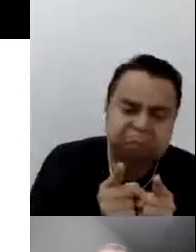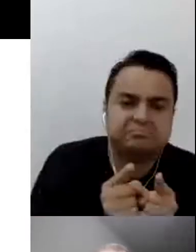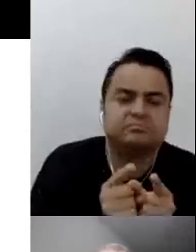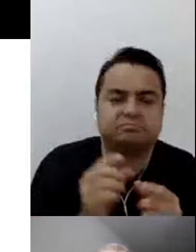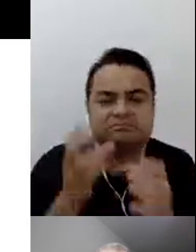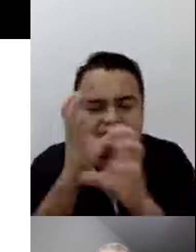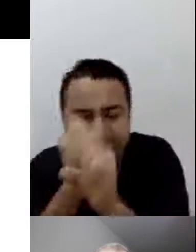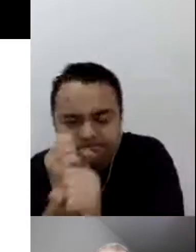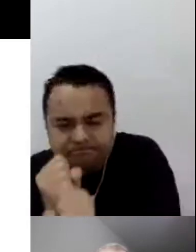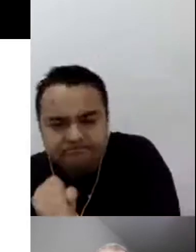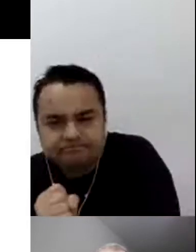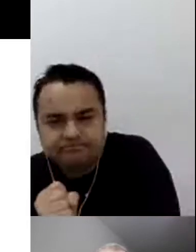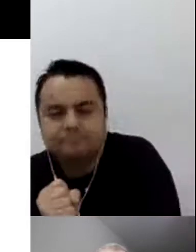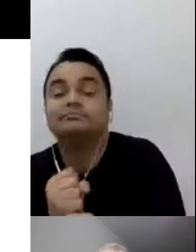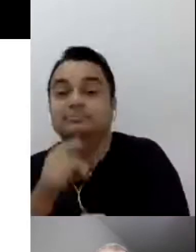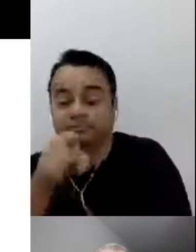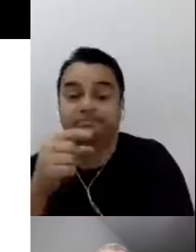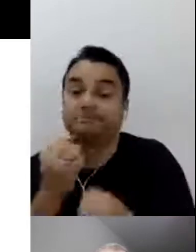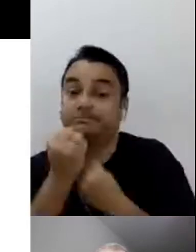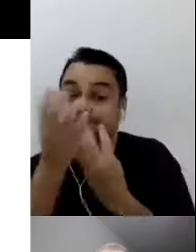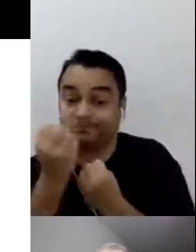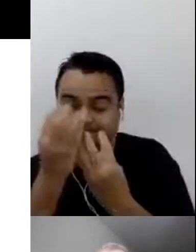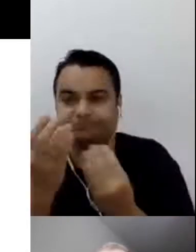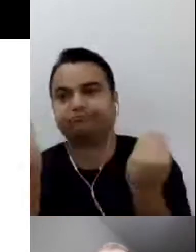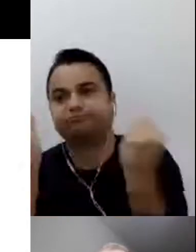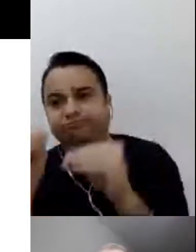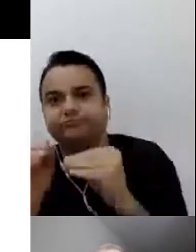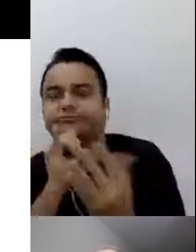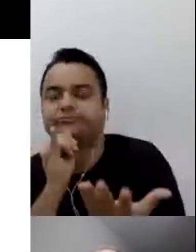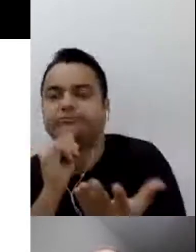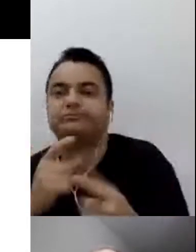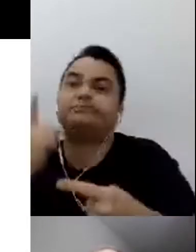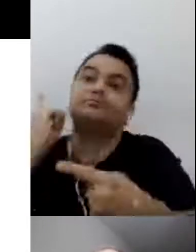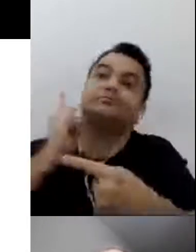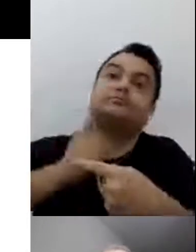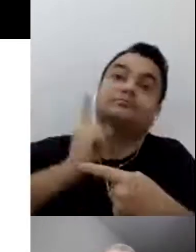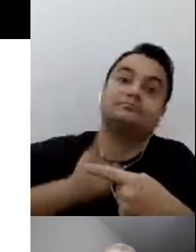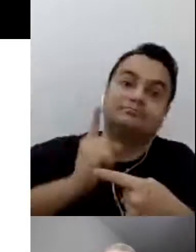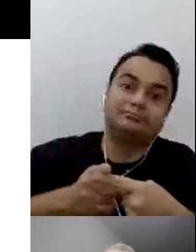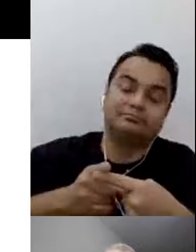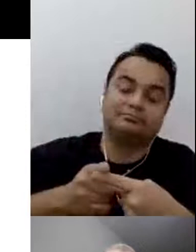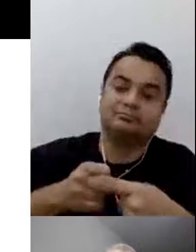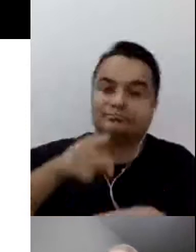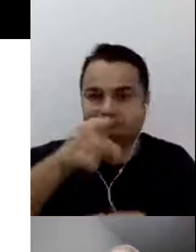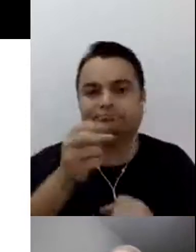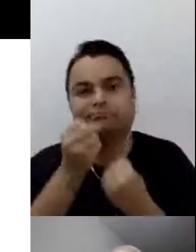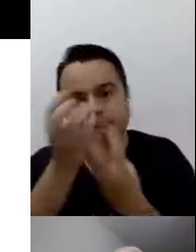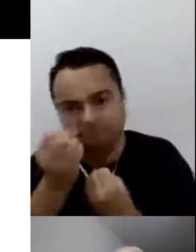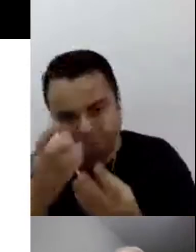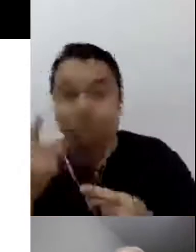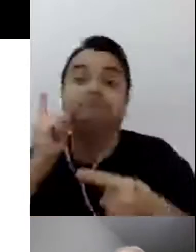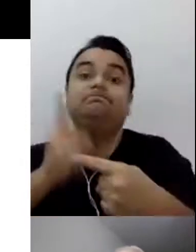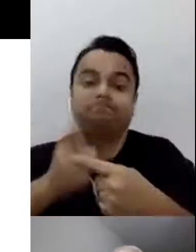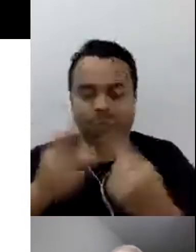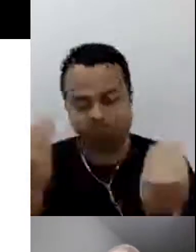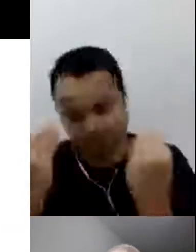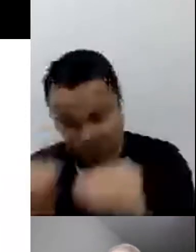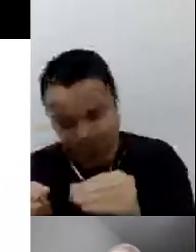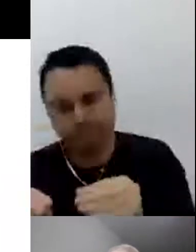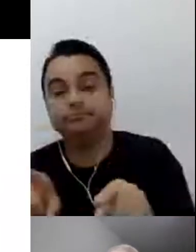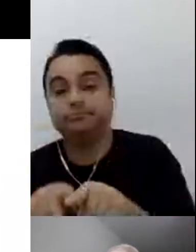Dentro dessa informação, você vai colocar o motivo pelo qual essa informação está em um dado lugar, e você tem